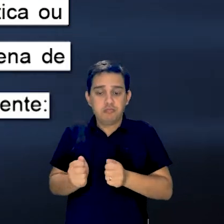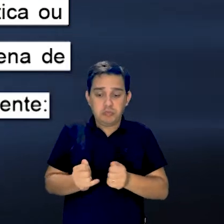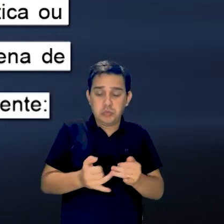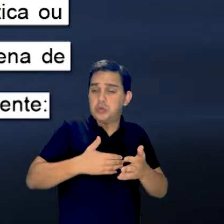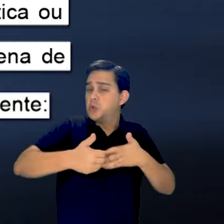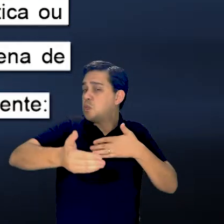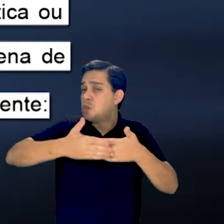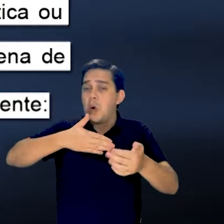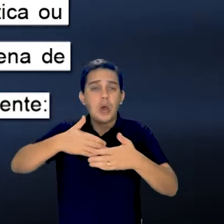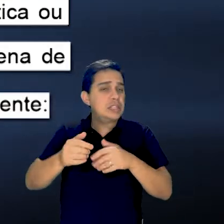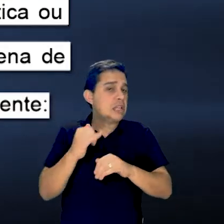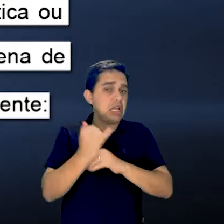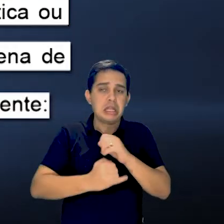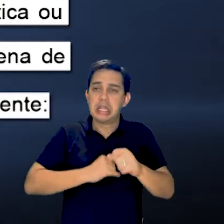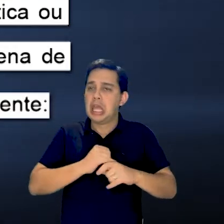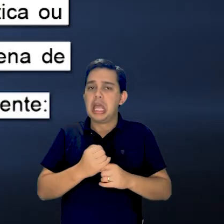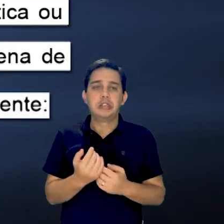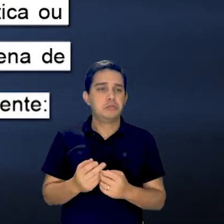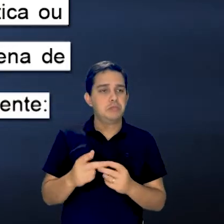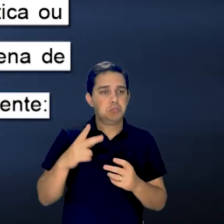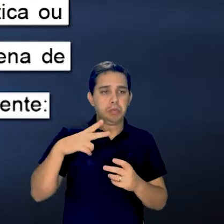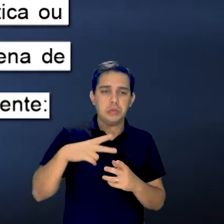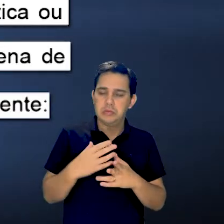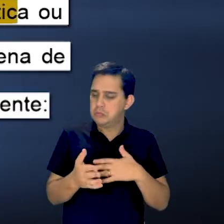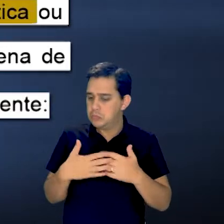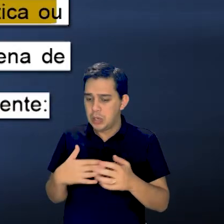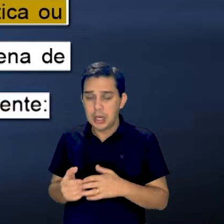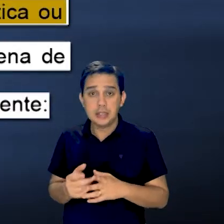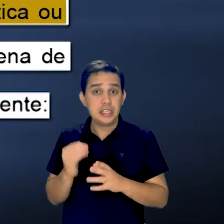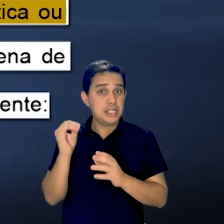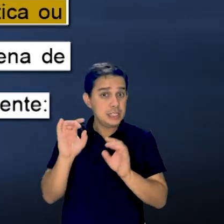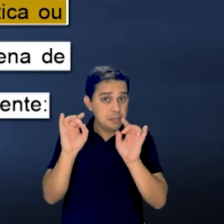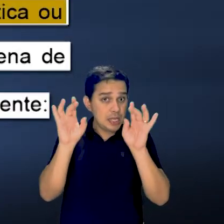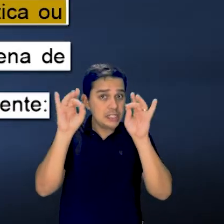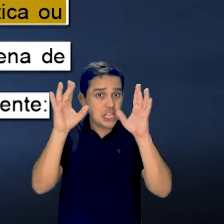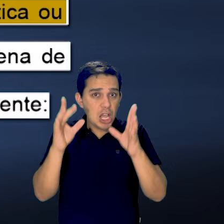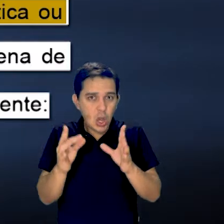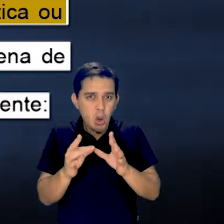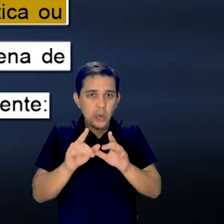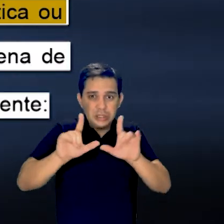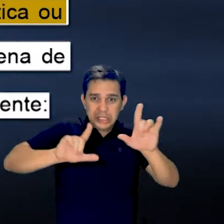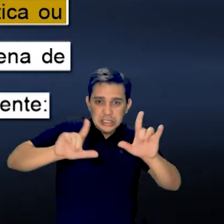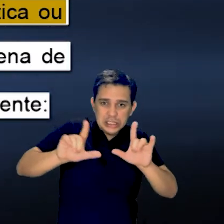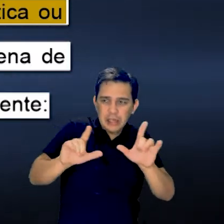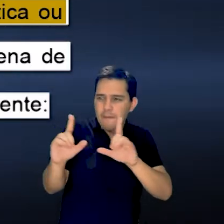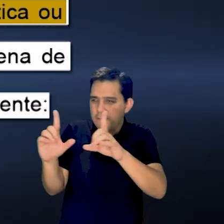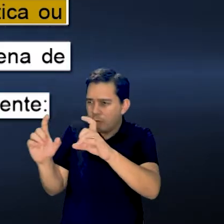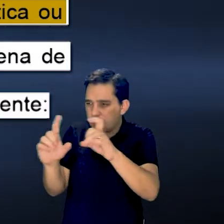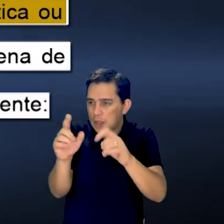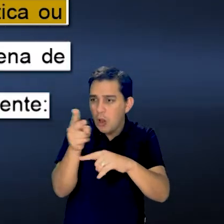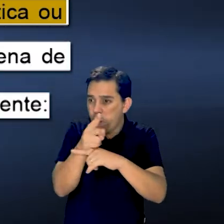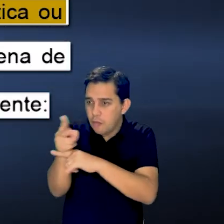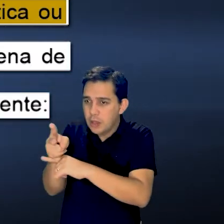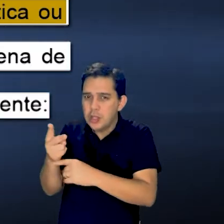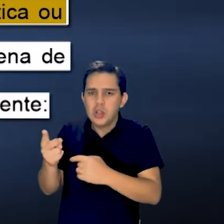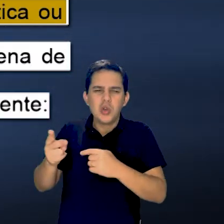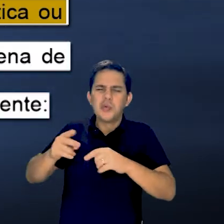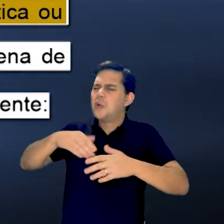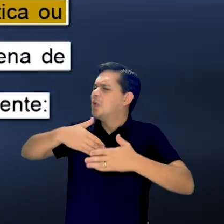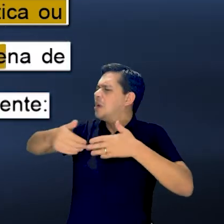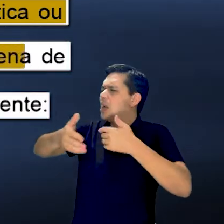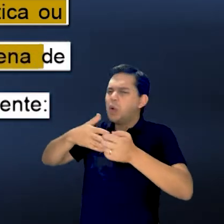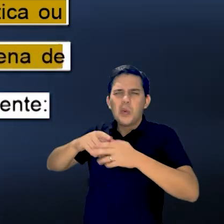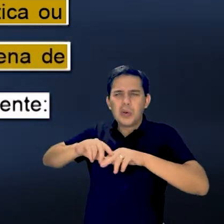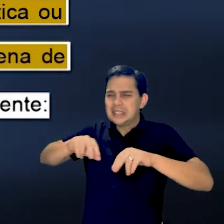por qualquer meio, inclusive por meio de sistema de informática ou telemático, fotografia ou vídeo, ou outro